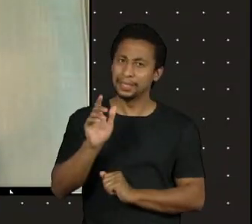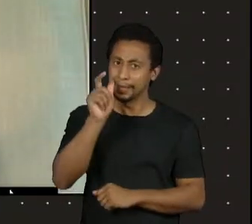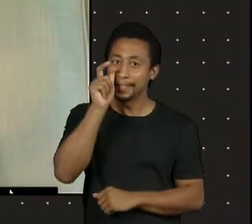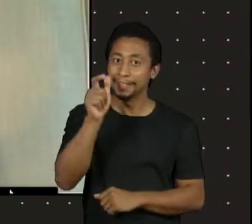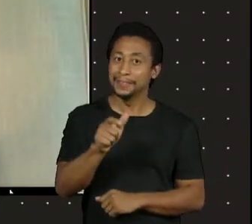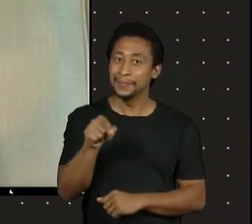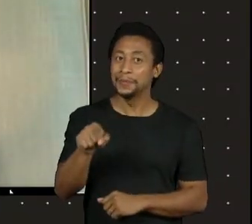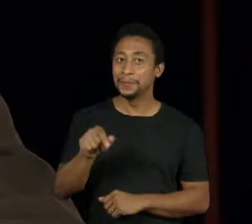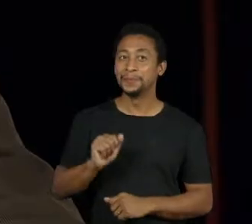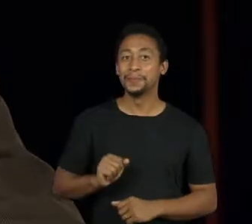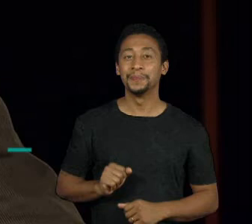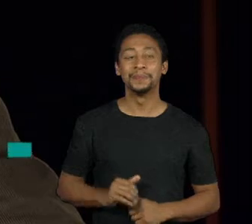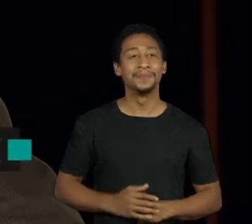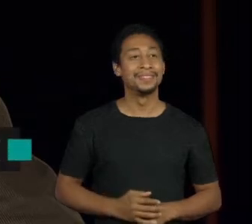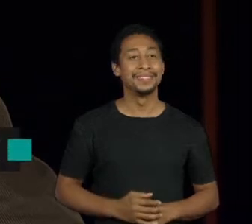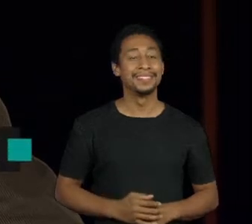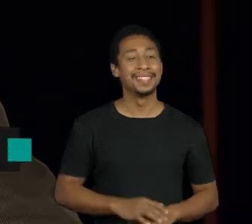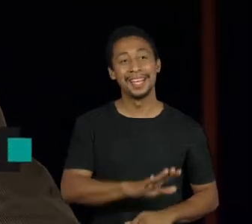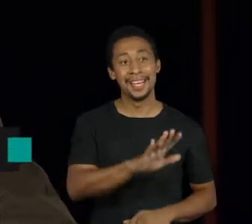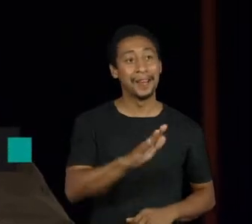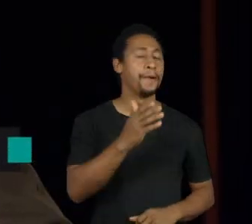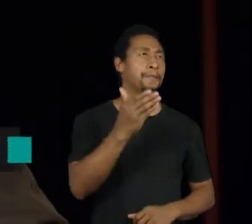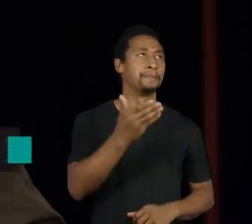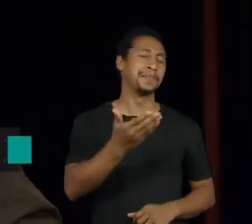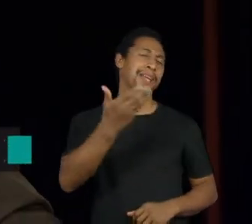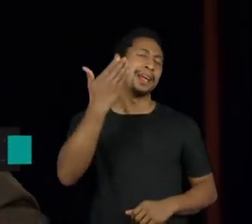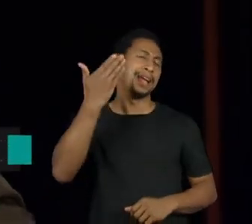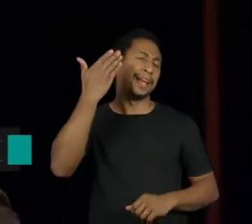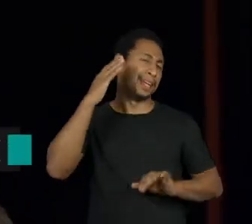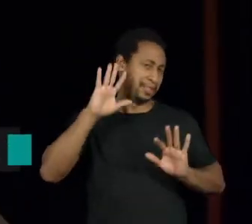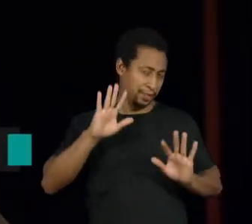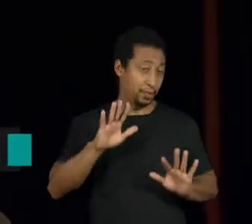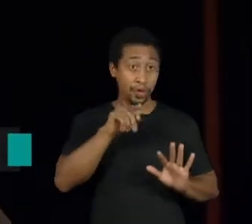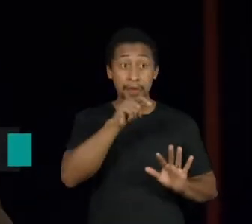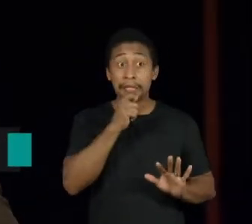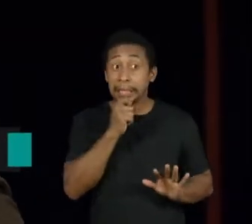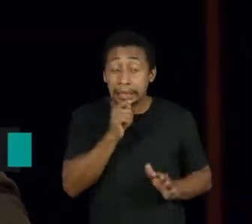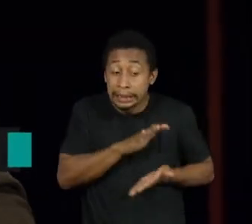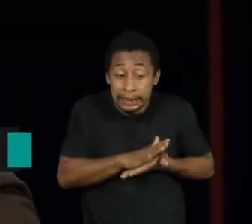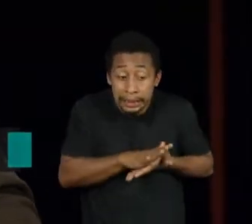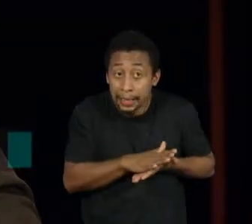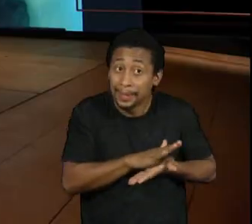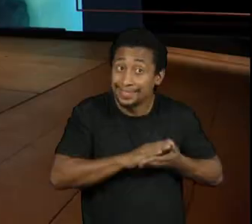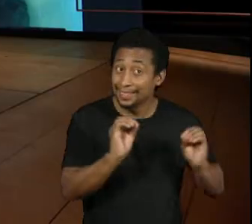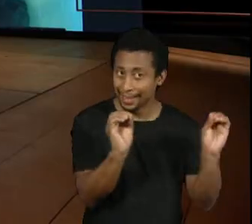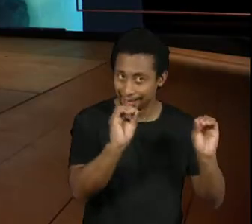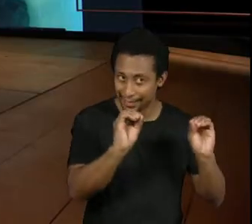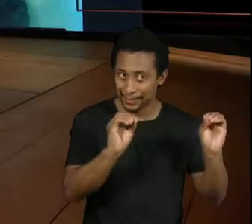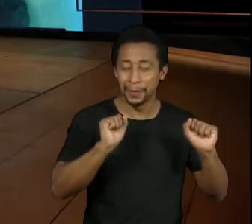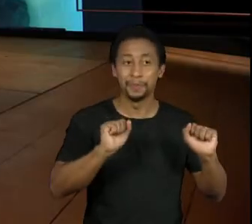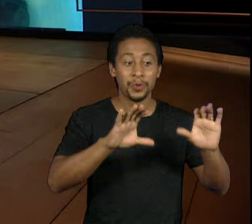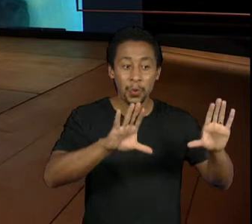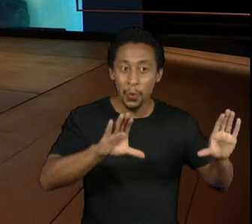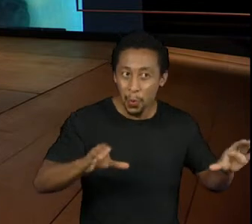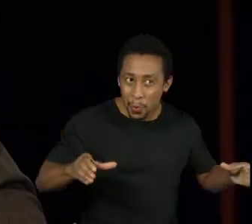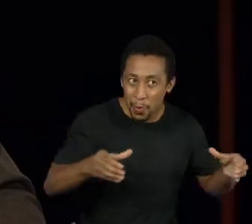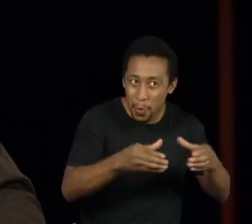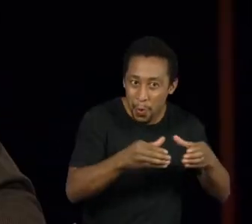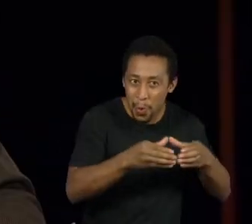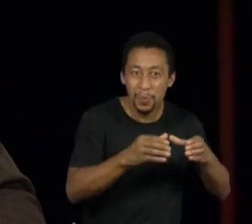interessante nessa época. Mas antes dessa história do samba, tem um sensacional conjunto que se